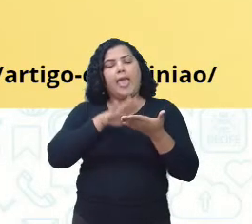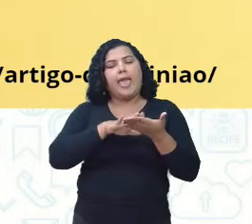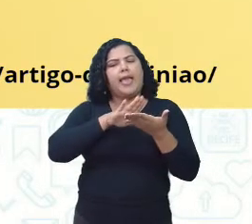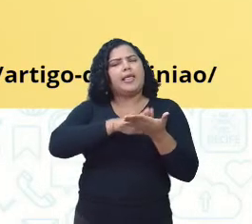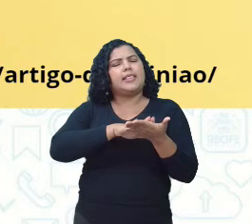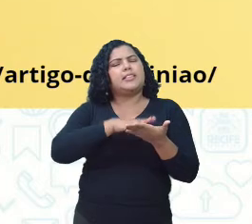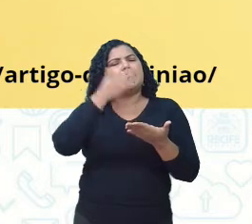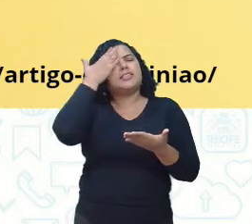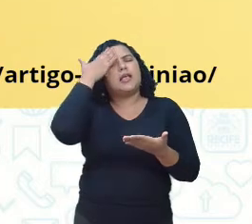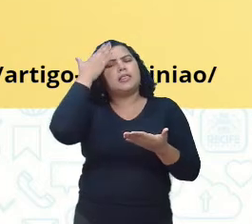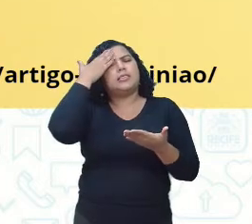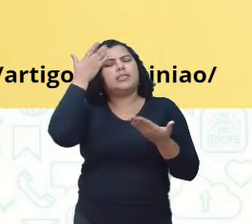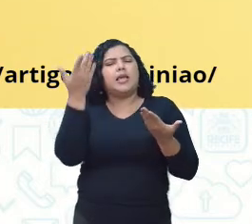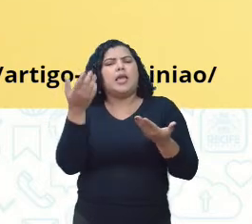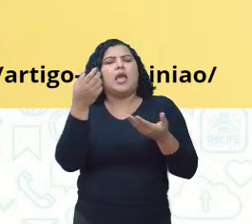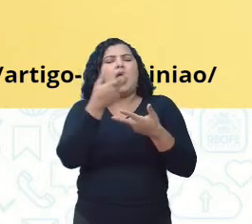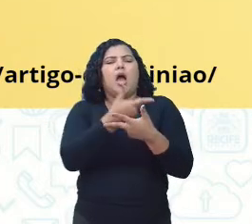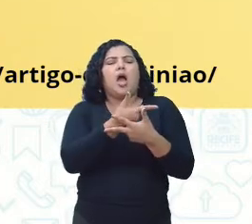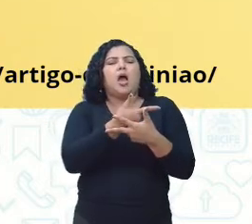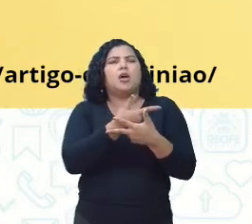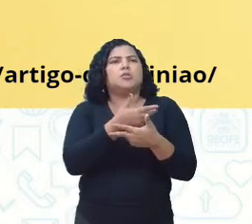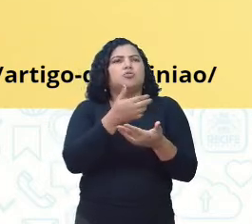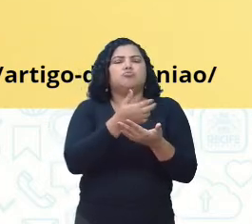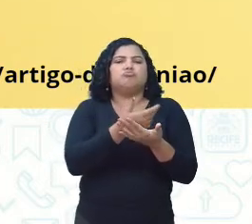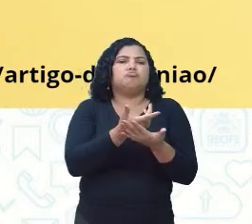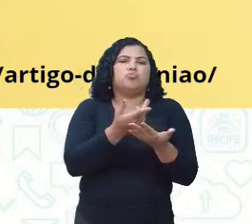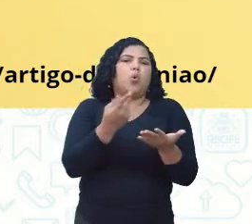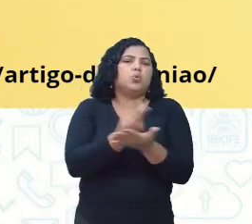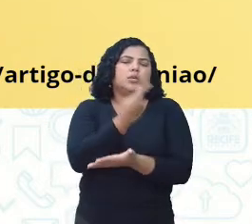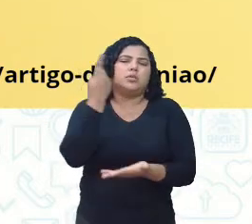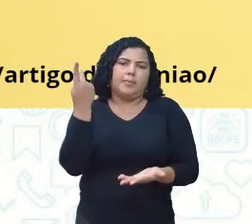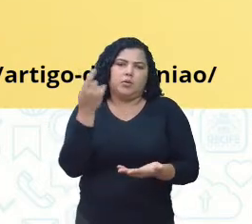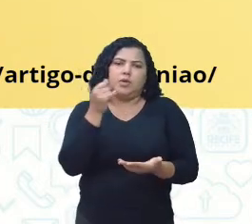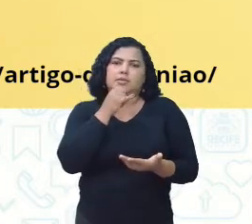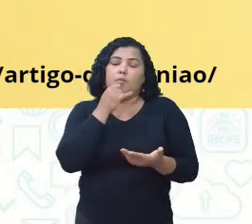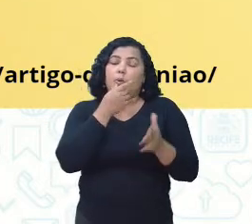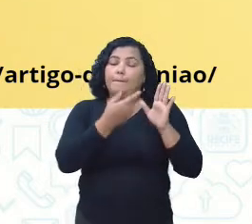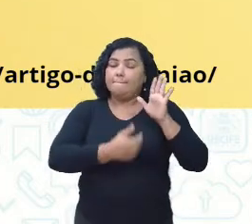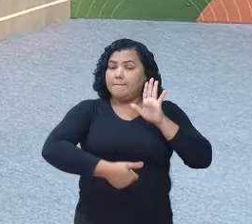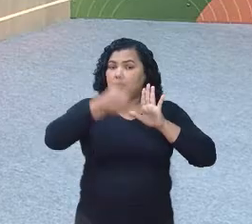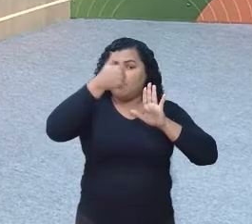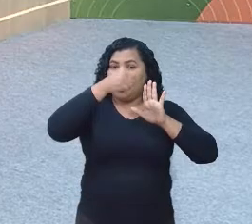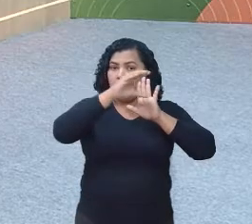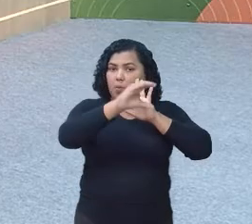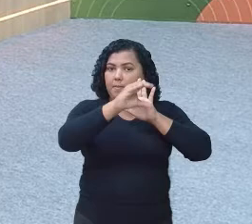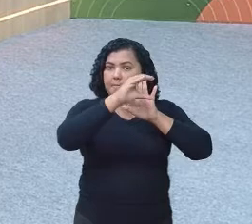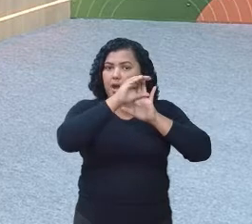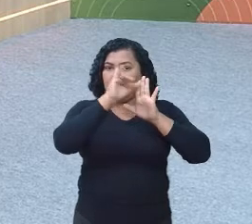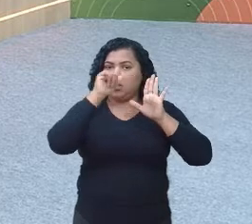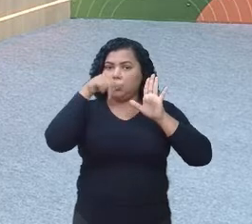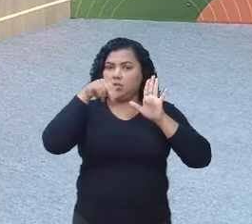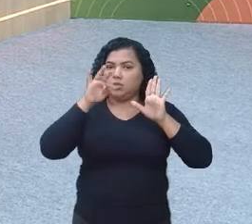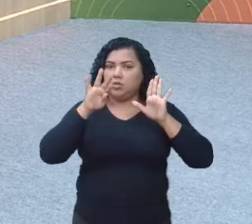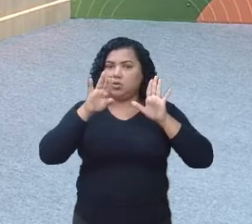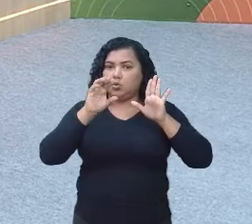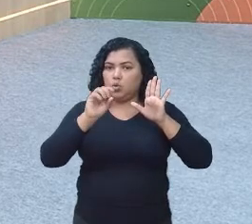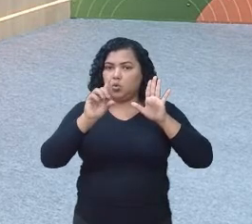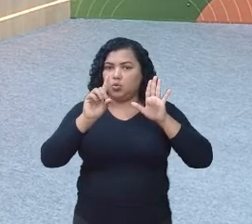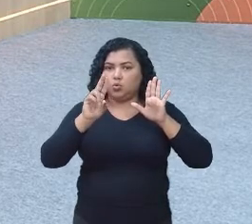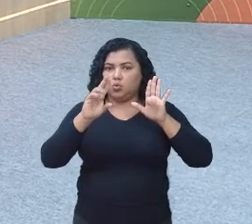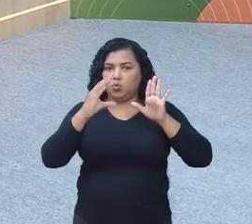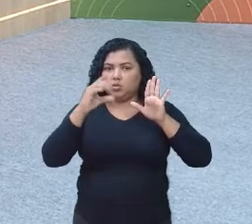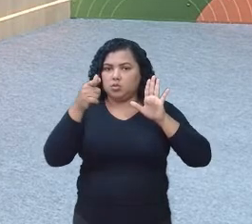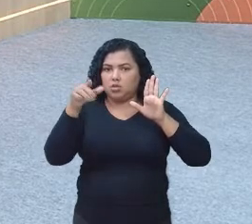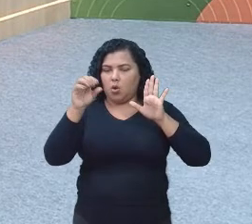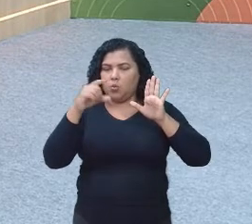fatos. É onde eu vou dar, além do contexto, eu vou dizer qual é o meu ponto de vista, o que